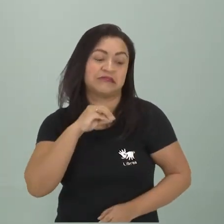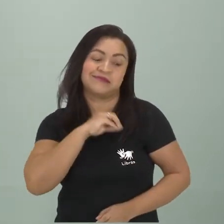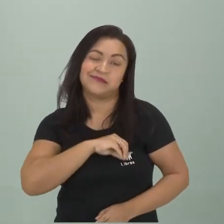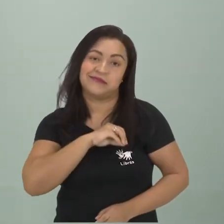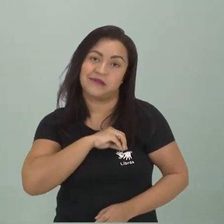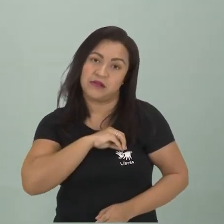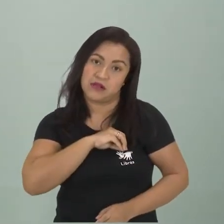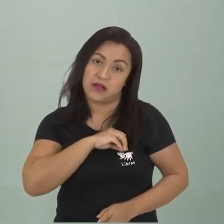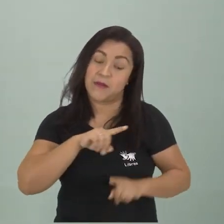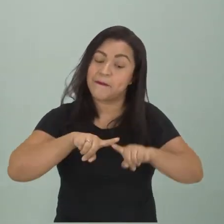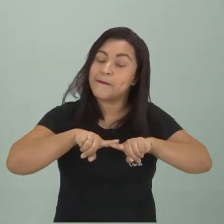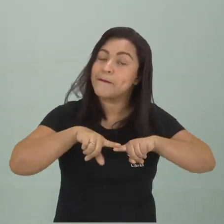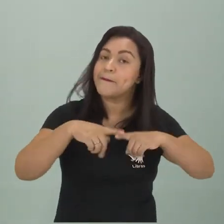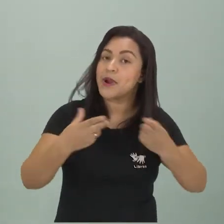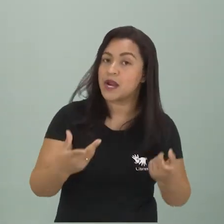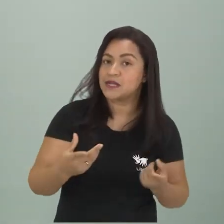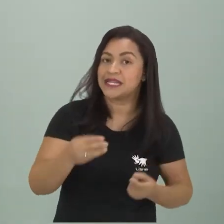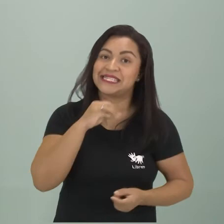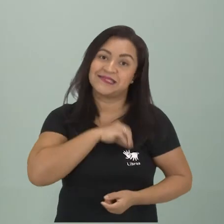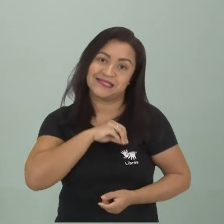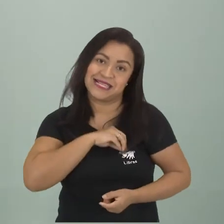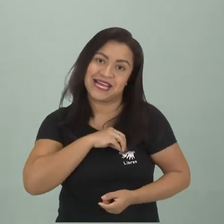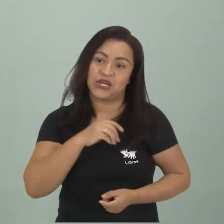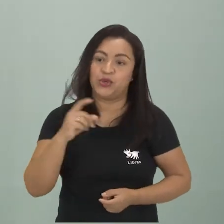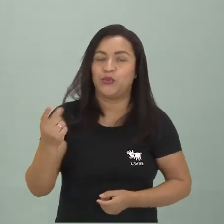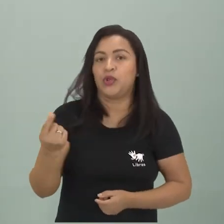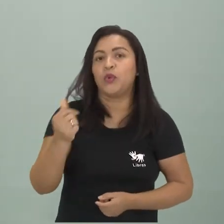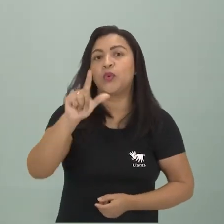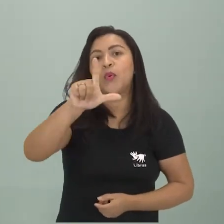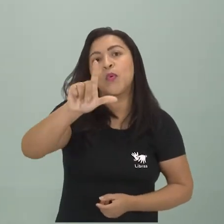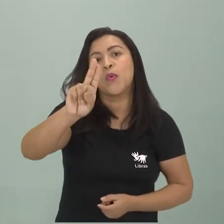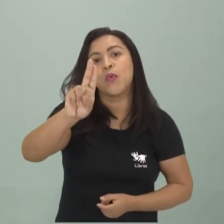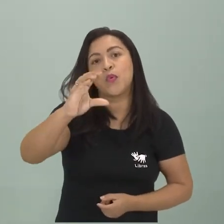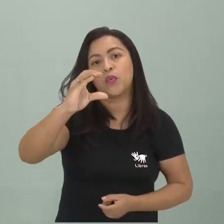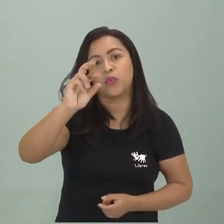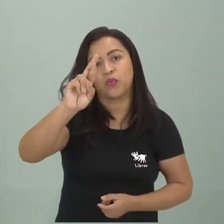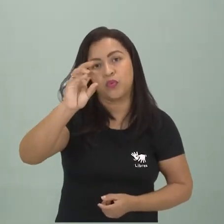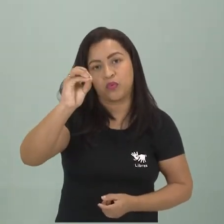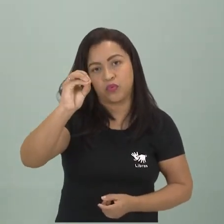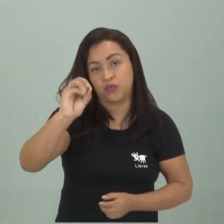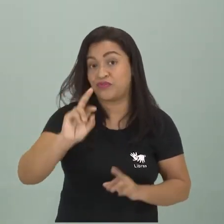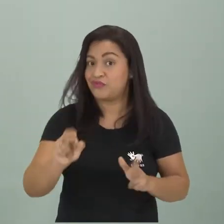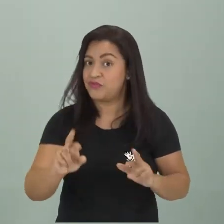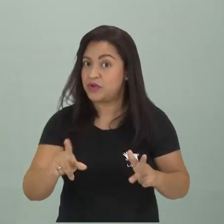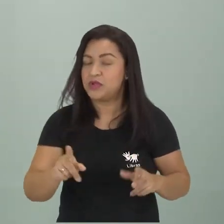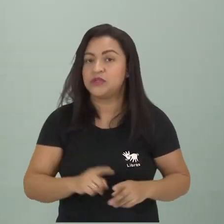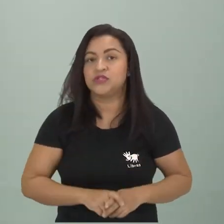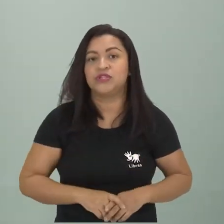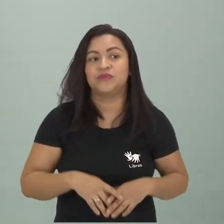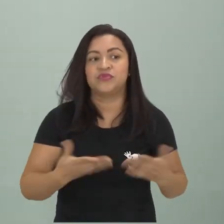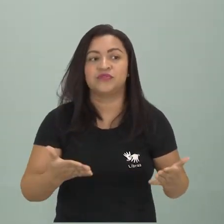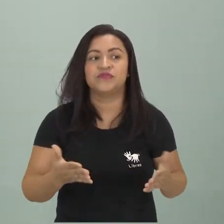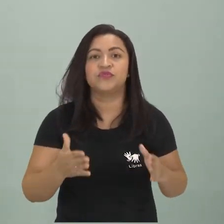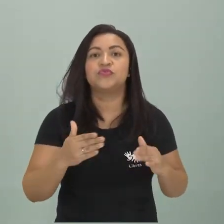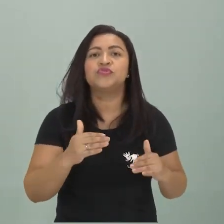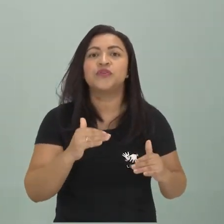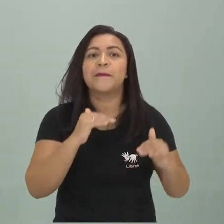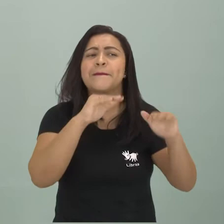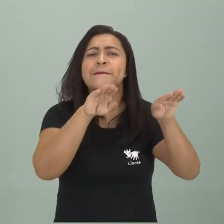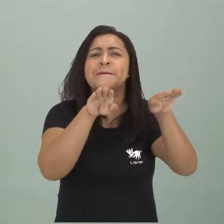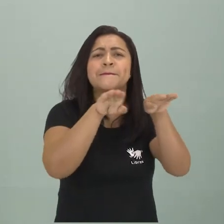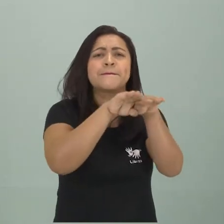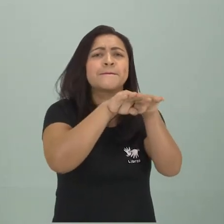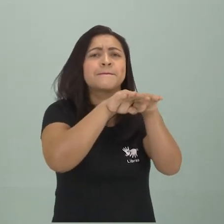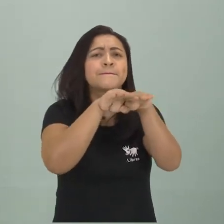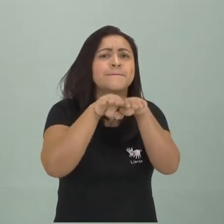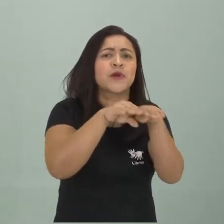de dinheiro. Mas qual é a grande diferença? A proporção. Será que o lucro que o burguês tem é igual ao